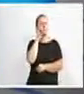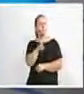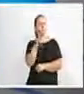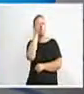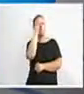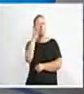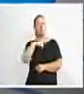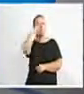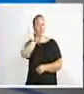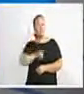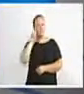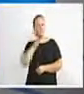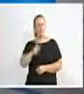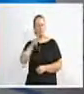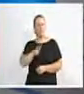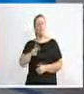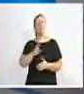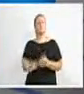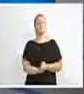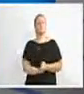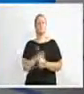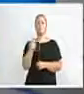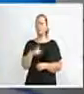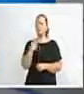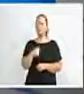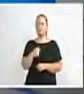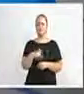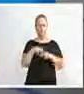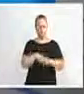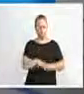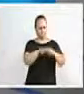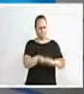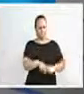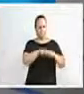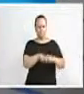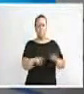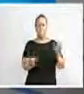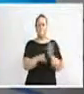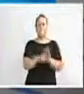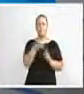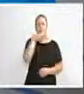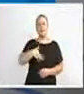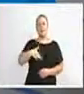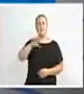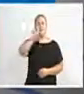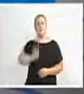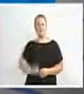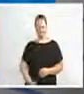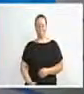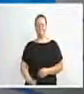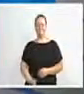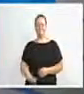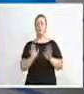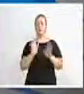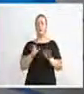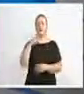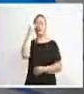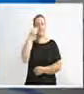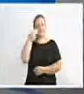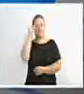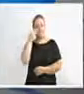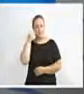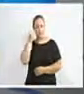necessidade de cada parquezinho ter um brinquedo para uma pessoa deficiente, uma criança deficiente. Então, com a gente já havia experiência de presença dos